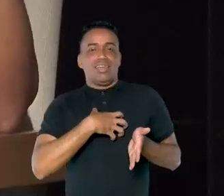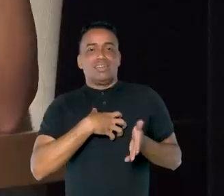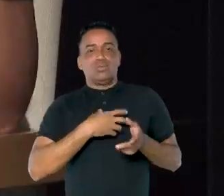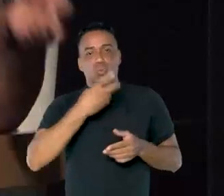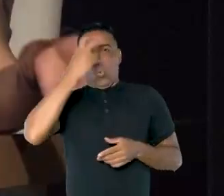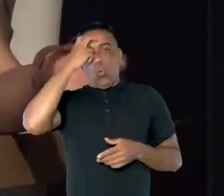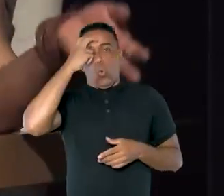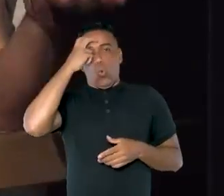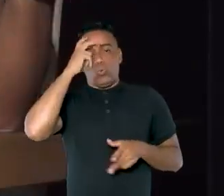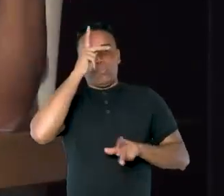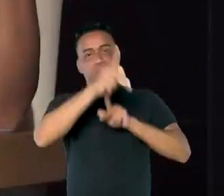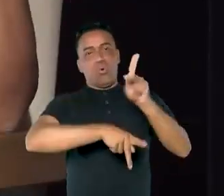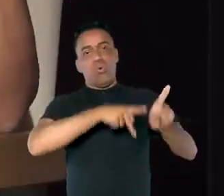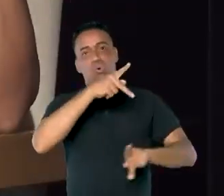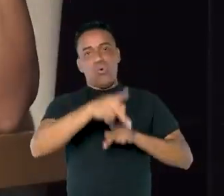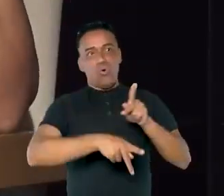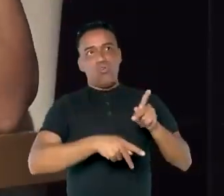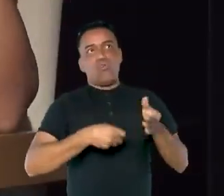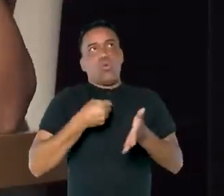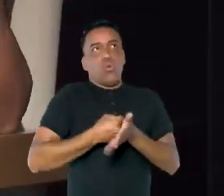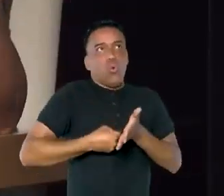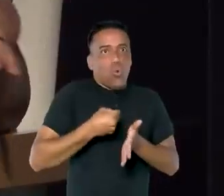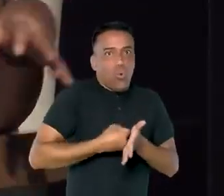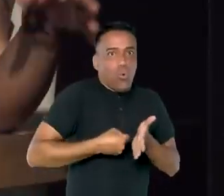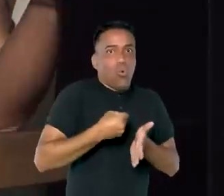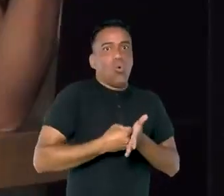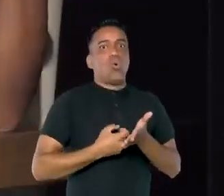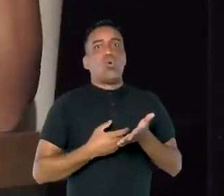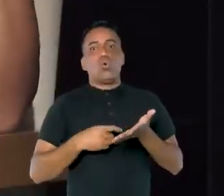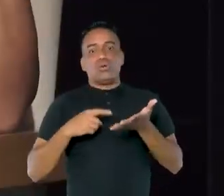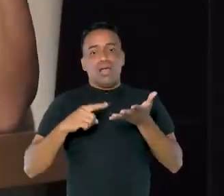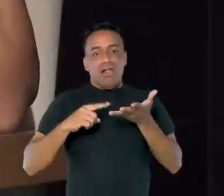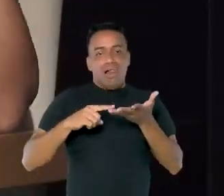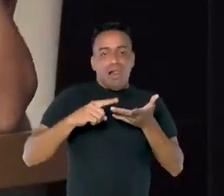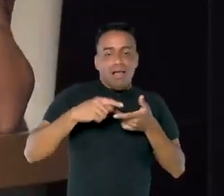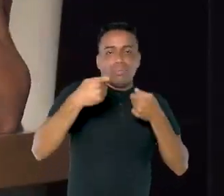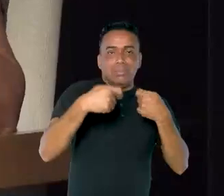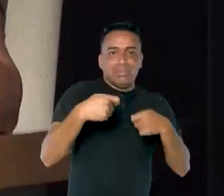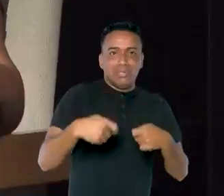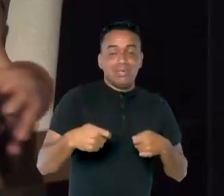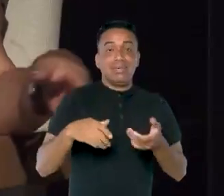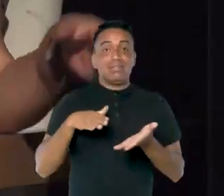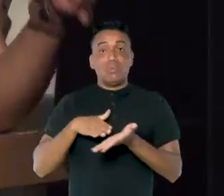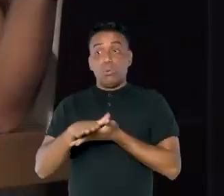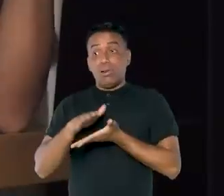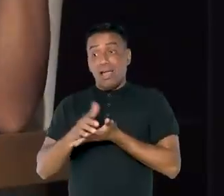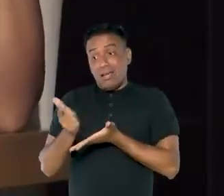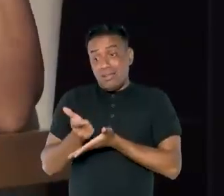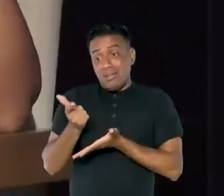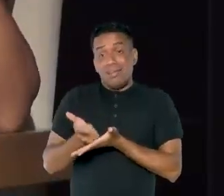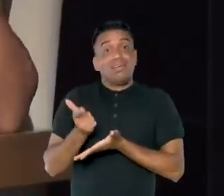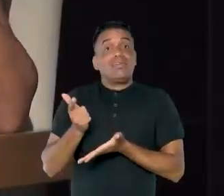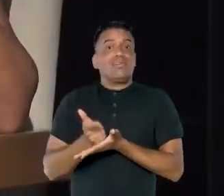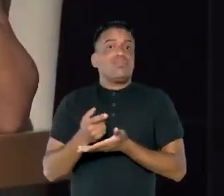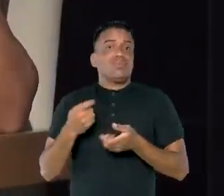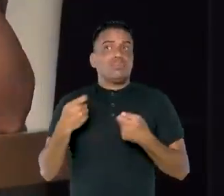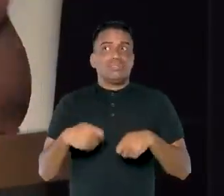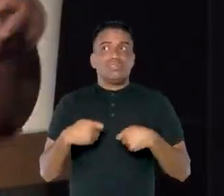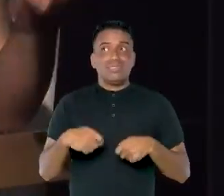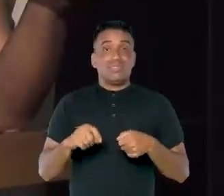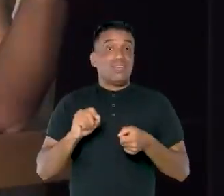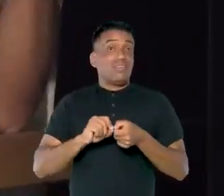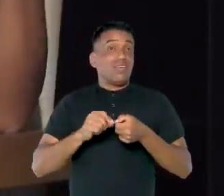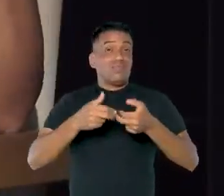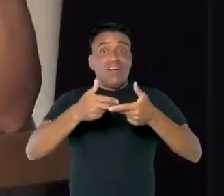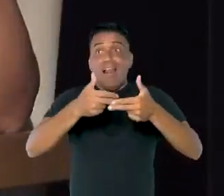precisava escrever sobre nossas lutas, nossas demandas. A gente deveria ter publicado os livros, a gente deveria ter feito